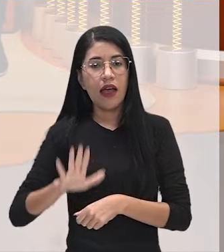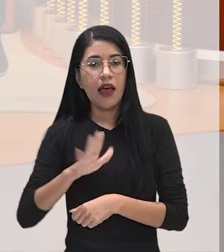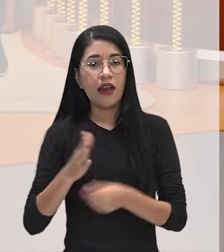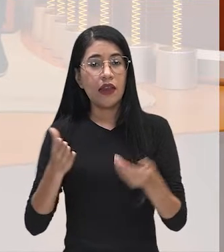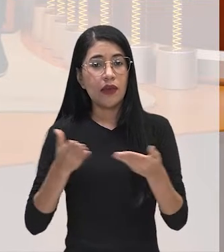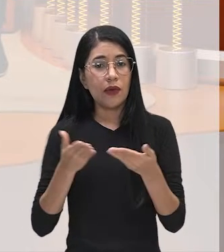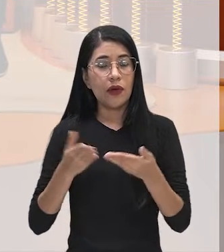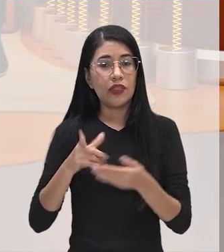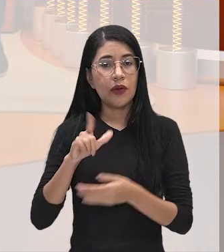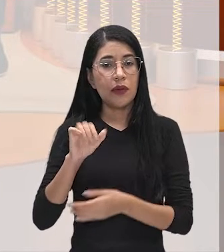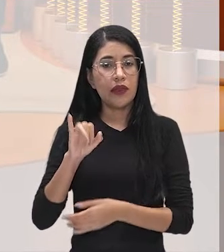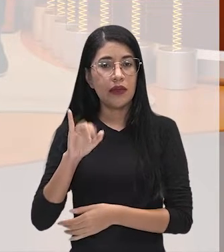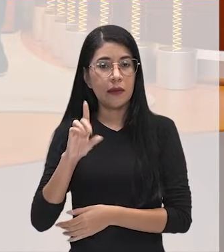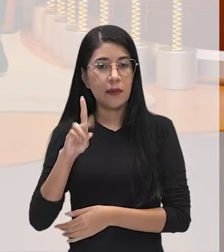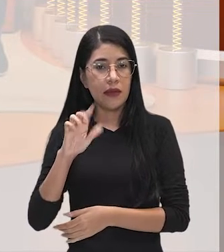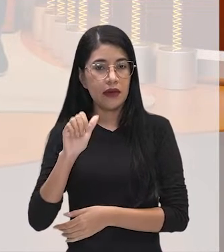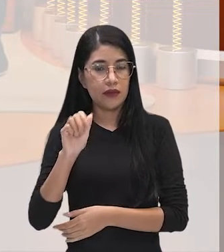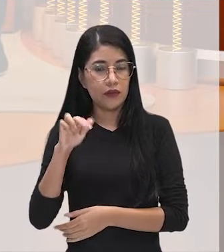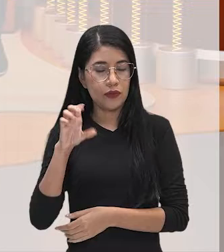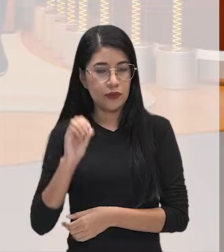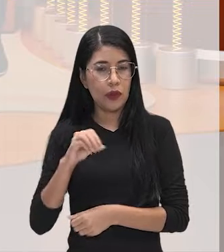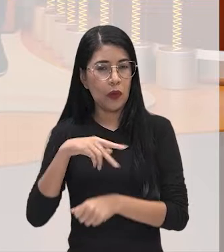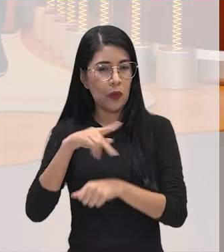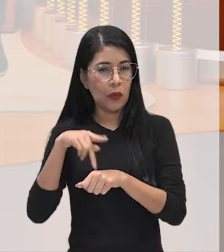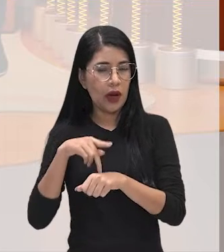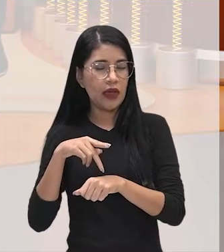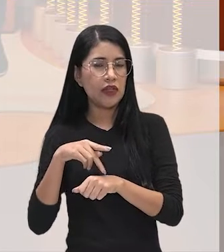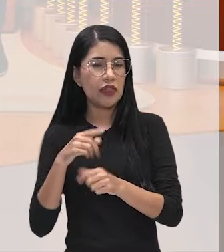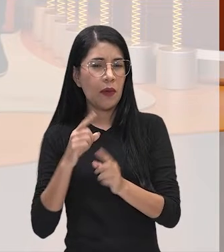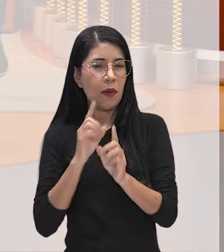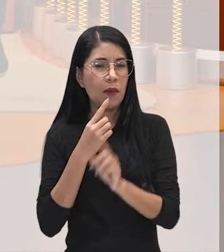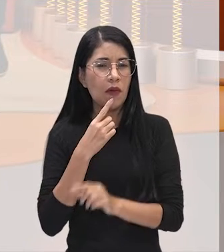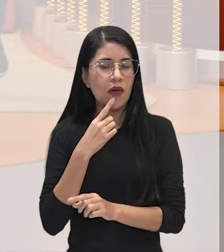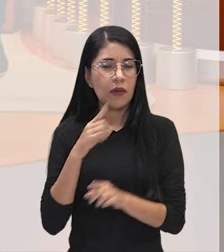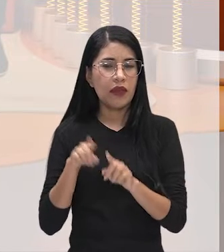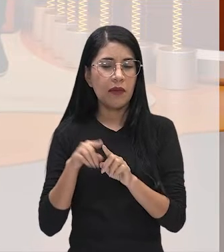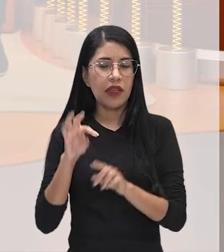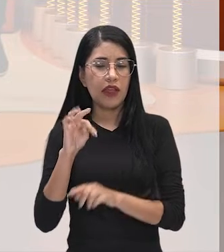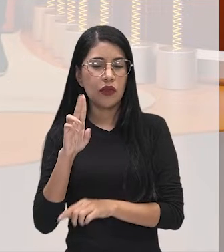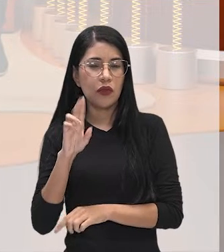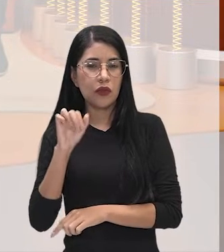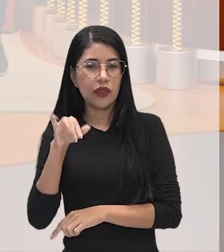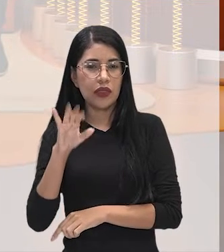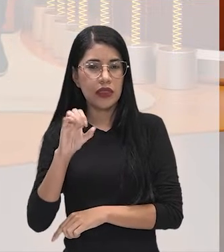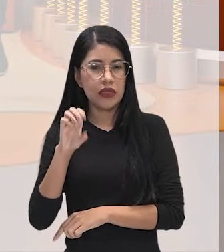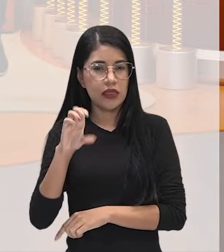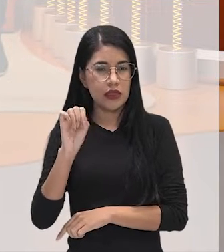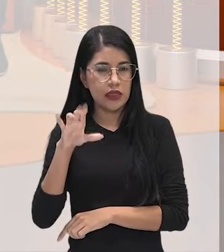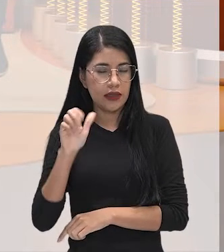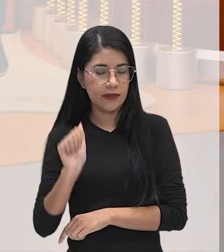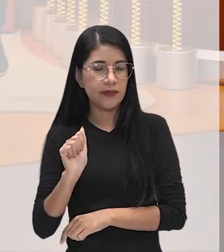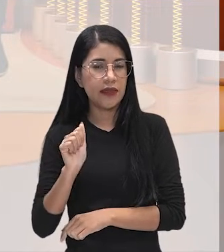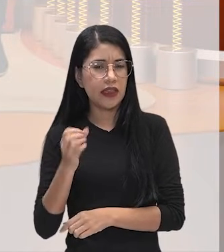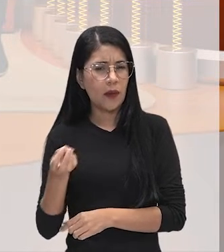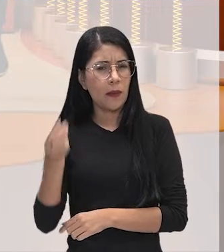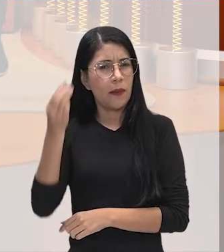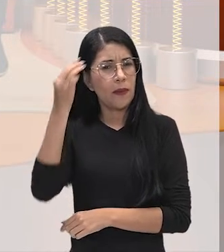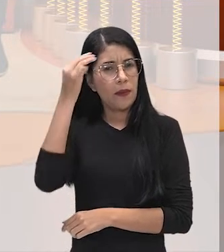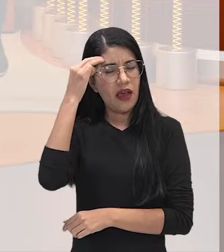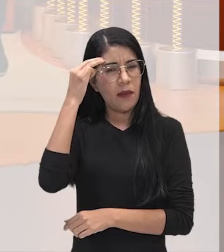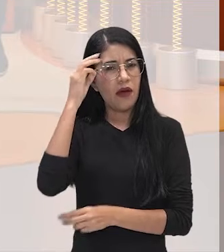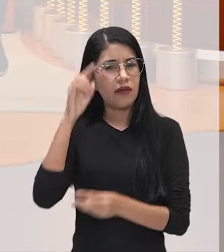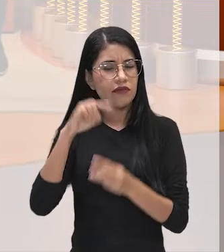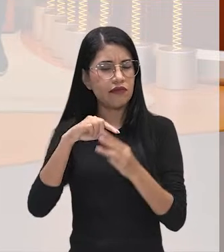do Líbano, né? Ali próximo também da Tunísia. Então, olha só, guarda aí essas